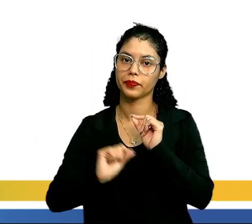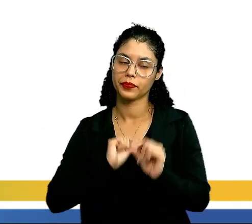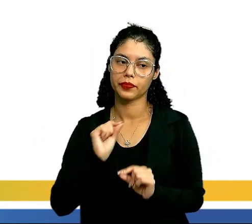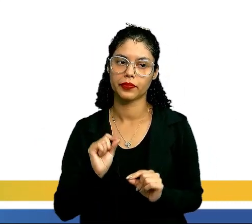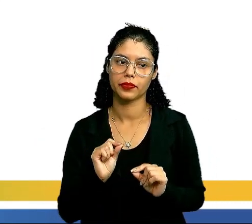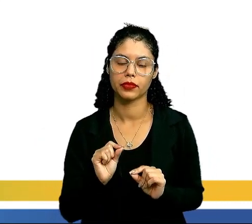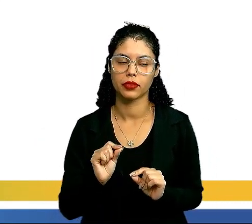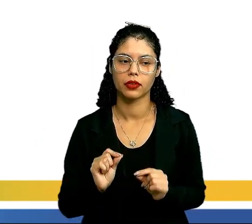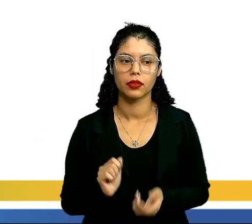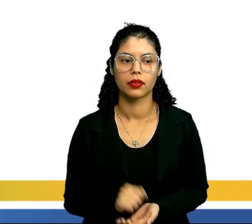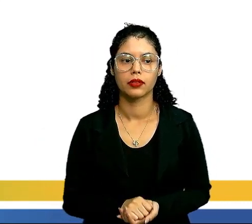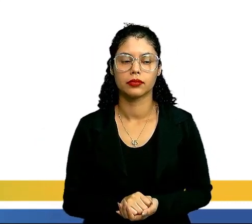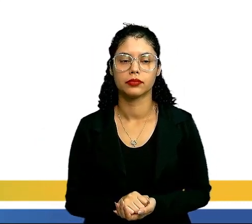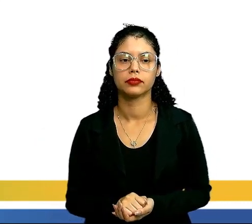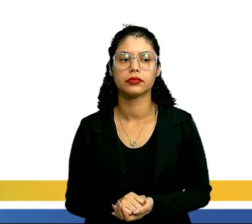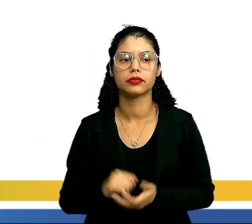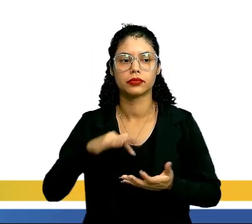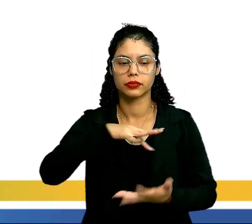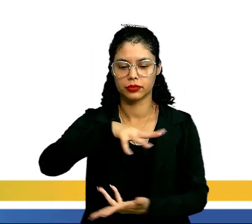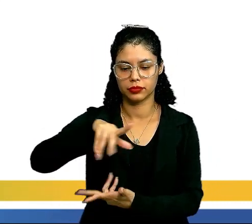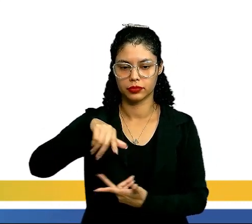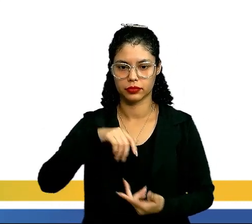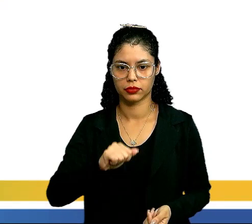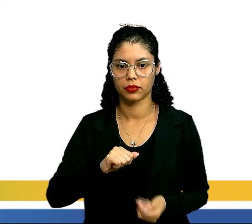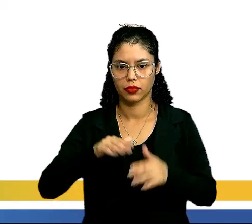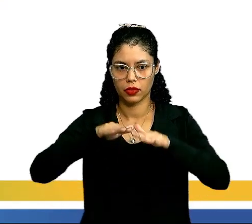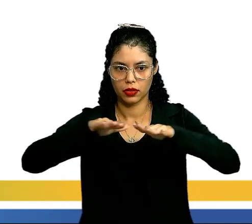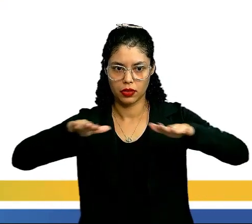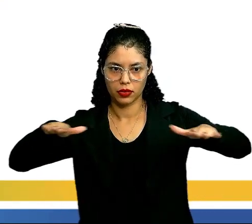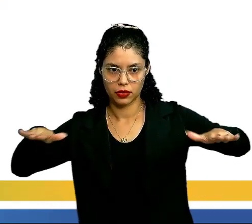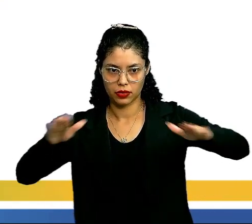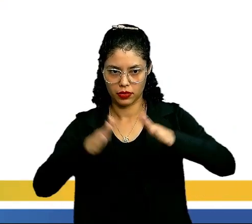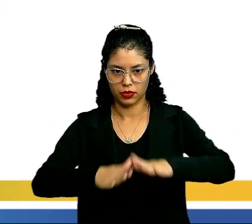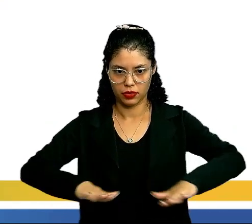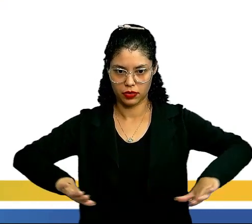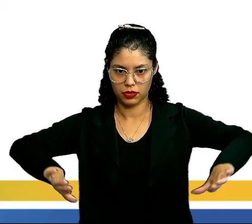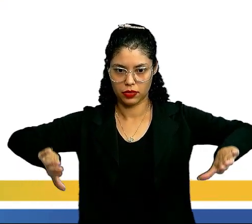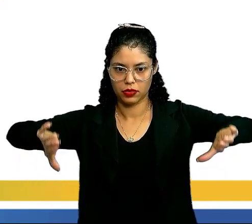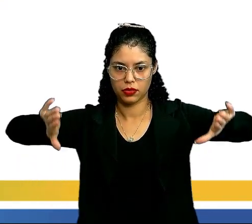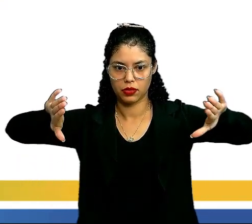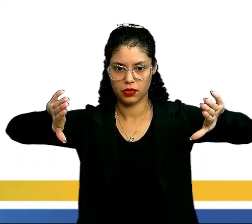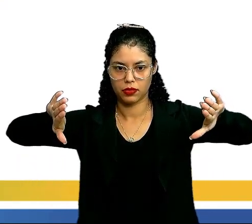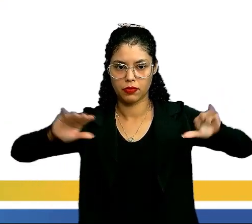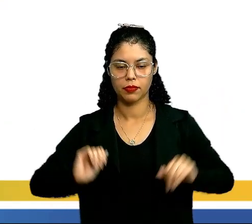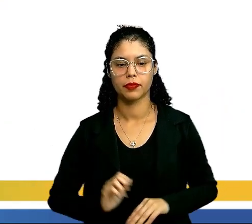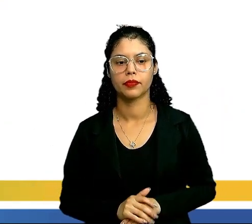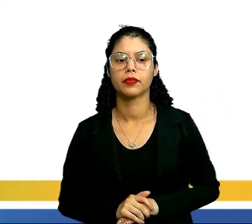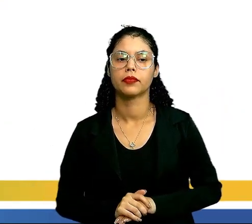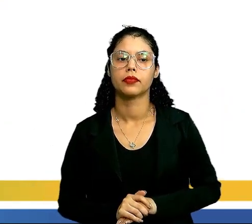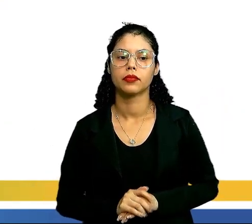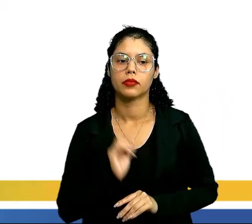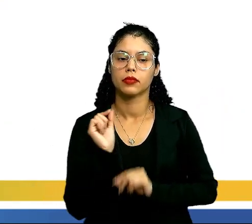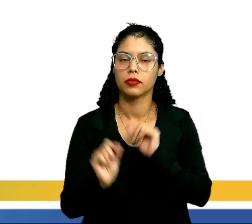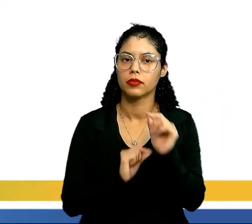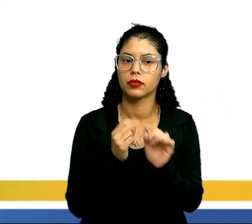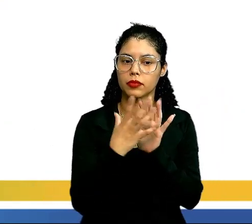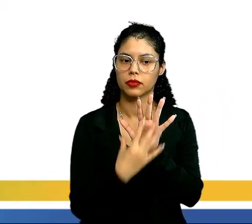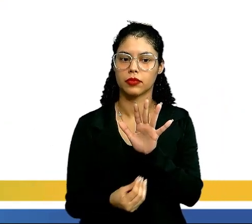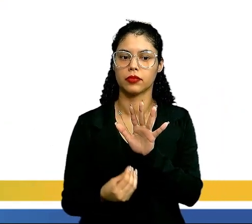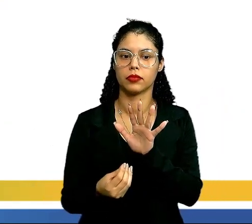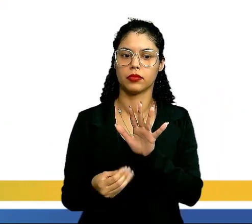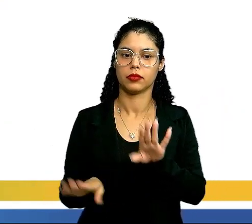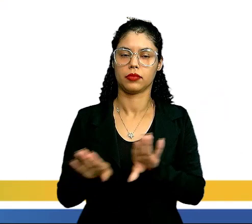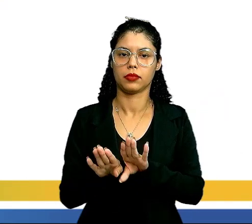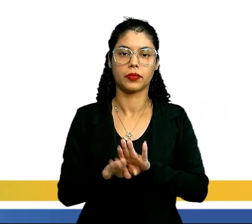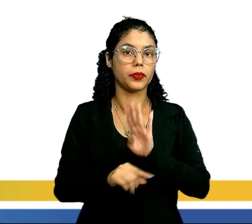cônica? É a Terra em uma superfície, em um cone, em um formato do cone. O que essa projeção vai